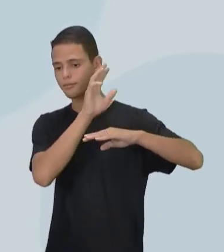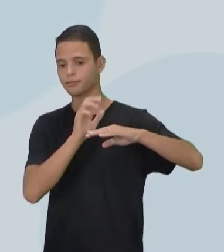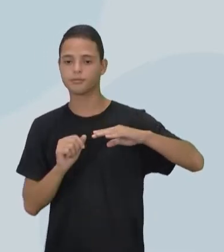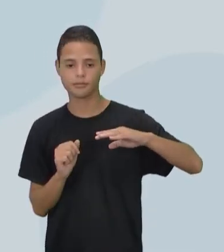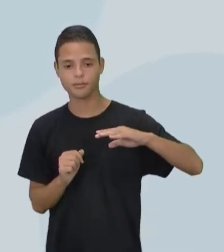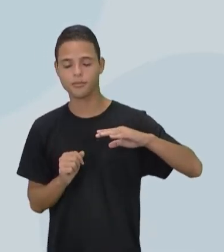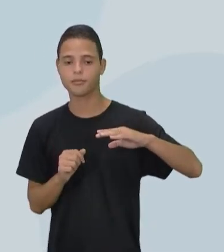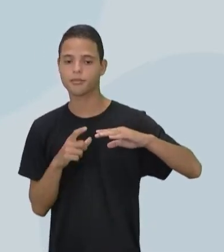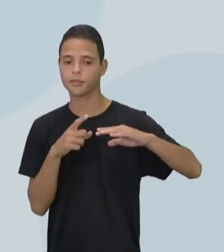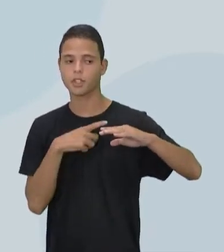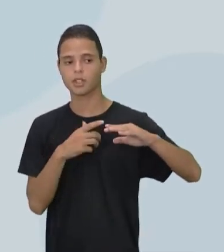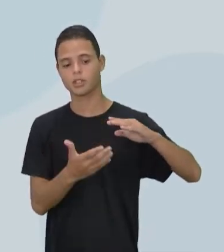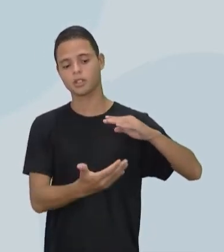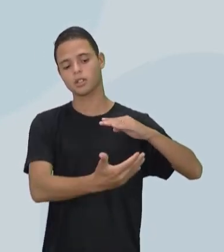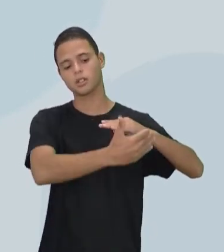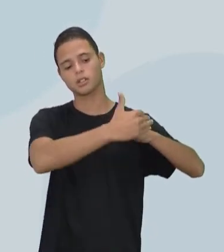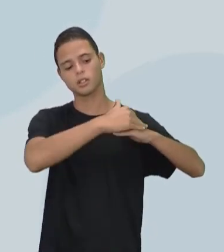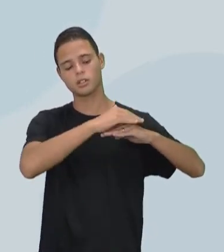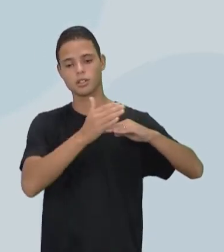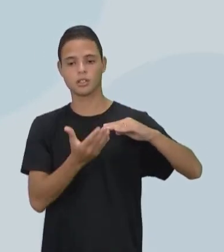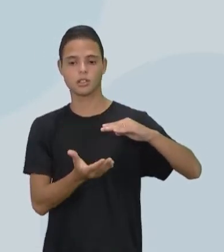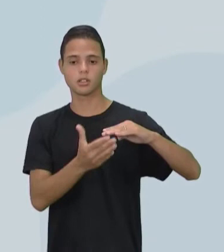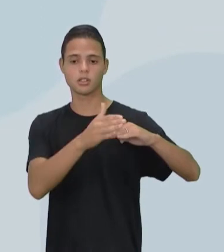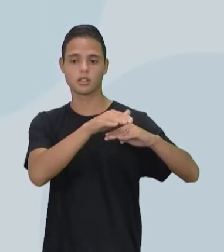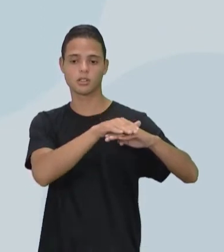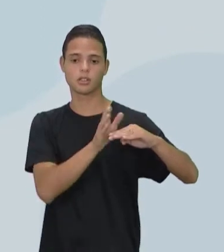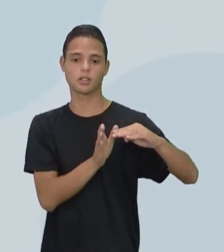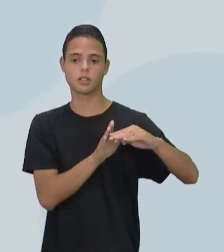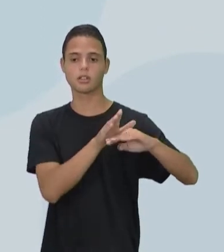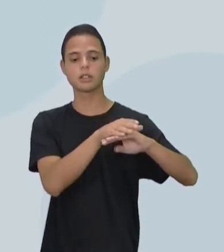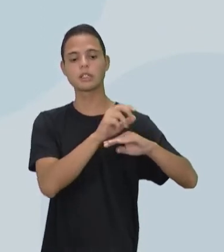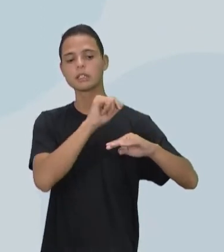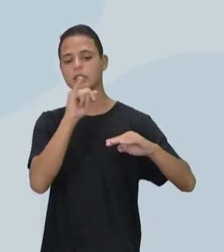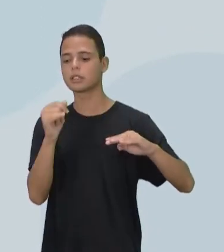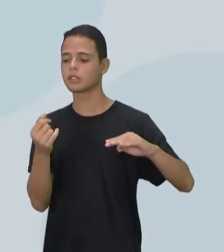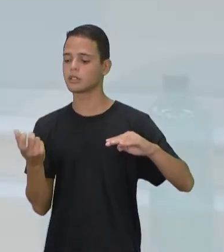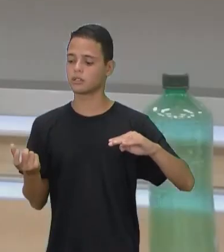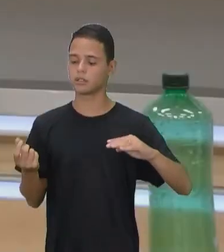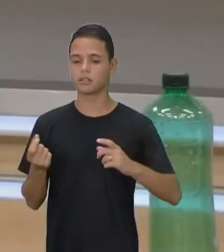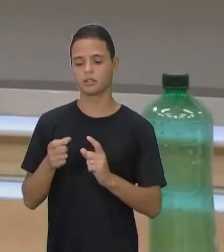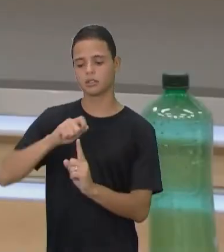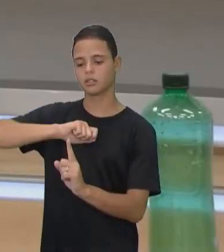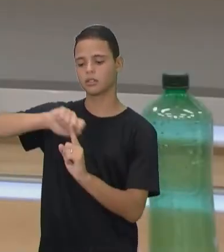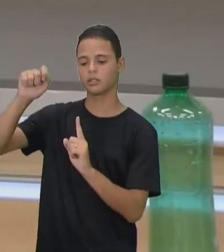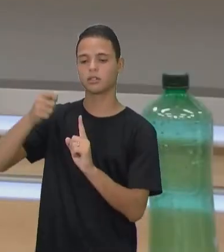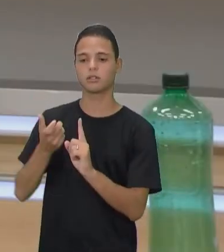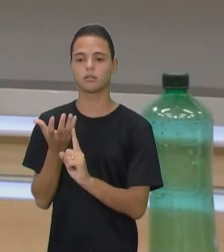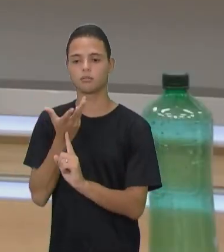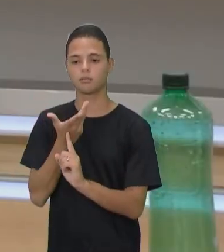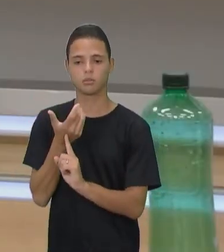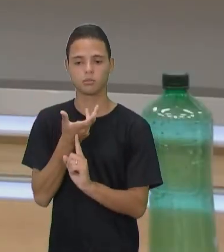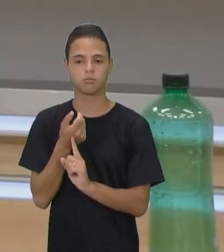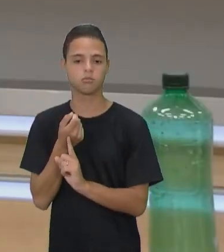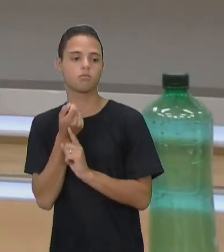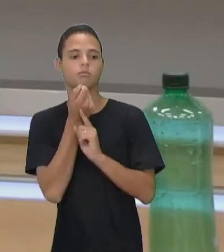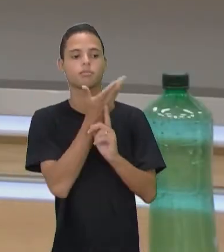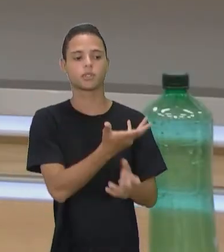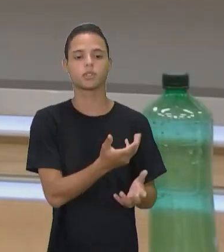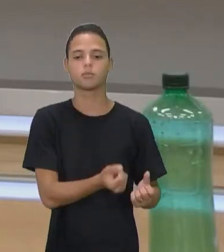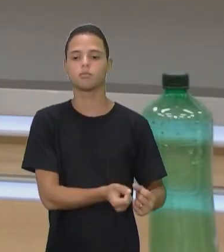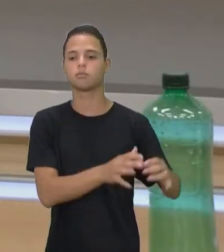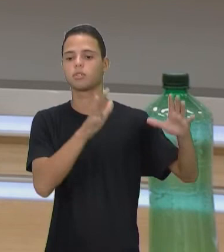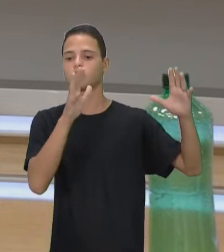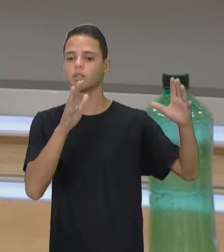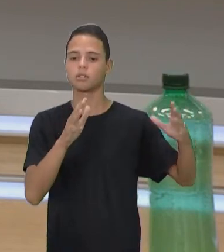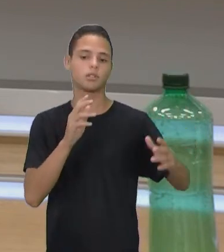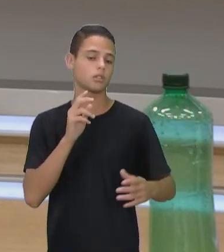de um pano. Se deu um fósforo, já era. São muitos problemas e não tem para que a gente continuar, a gente